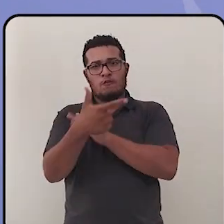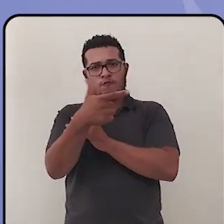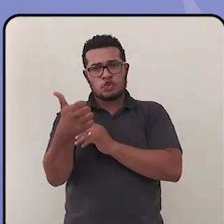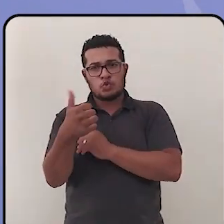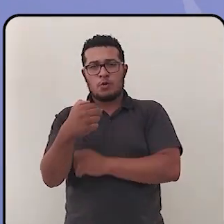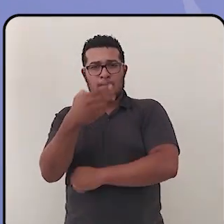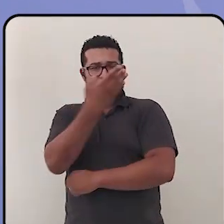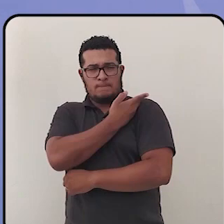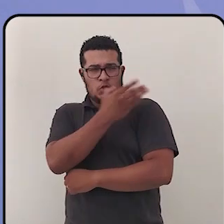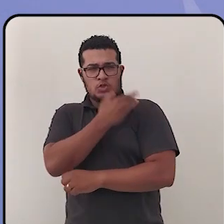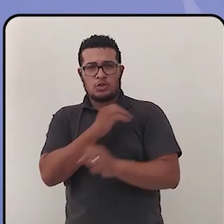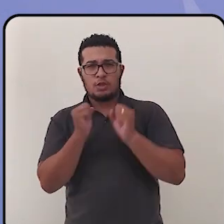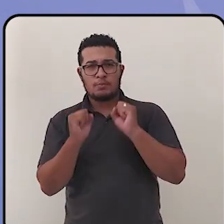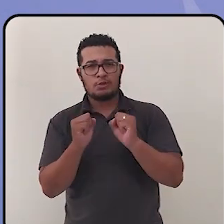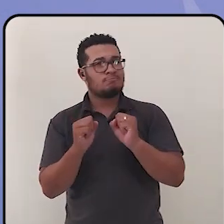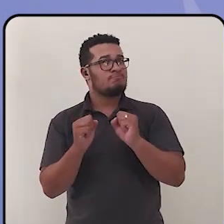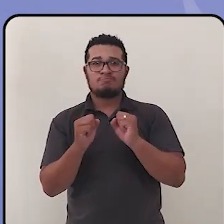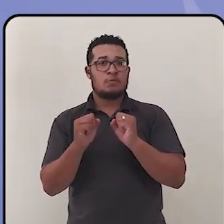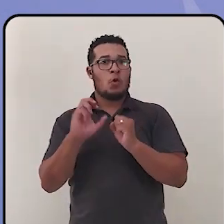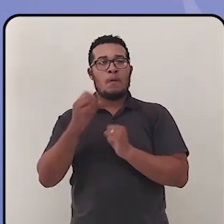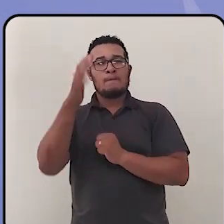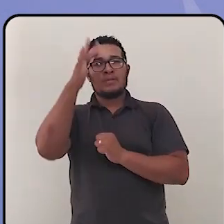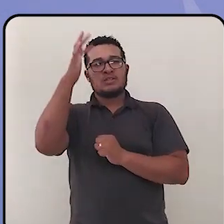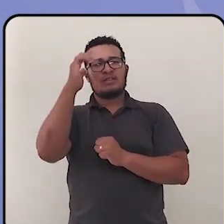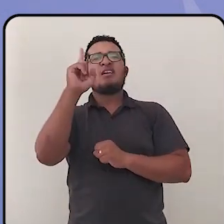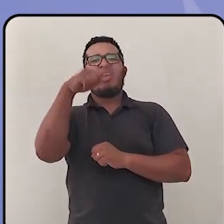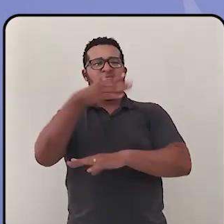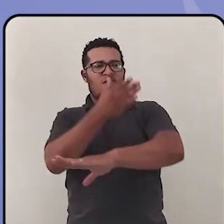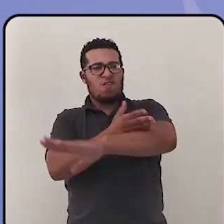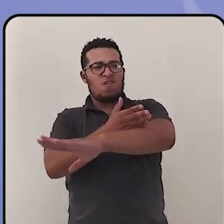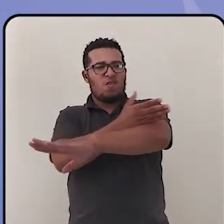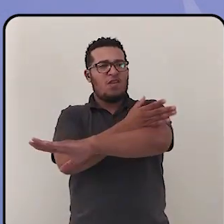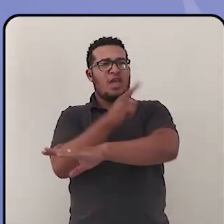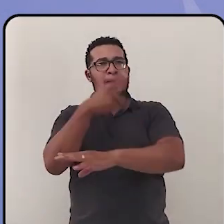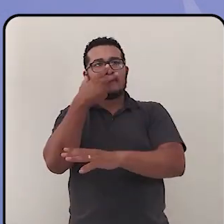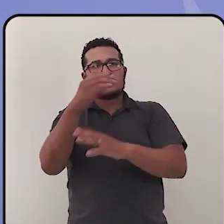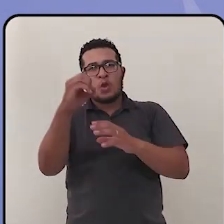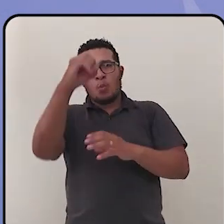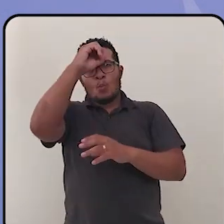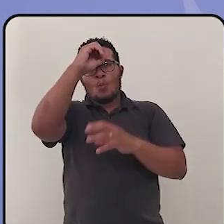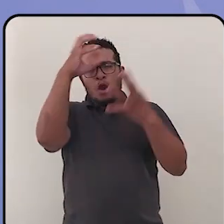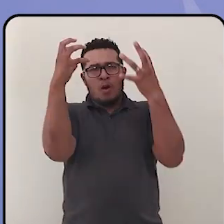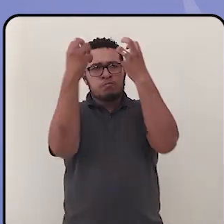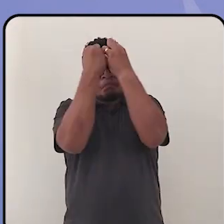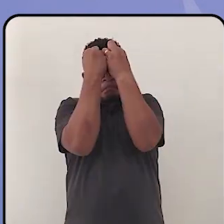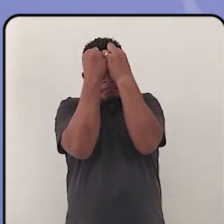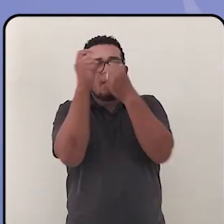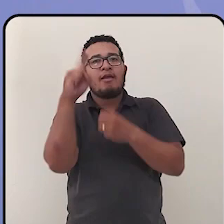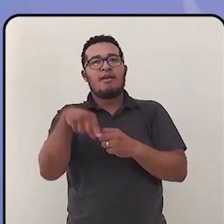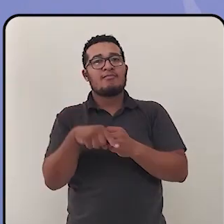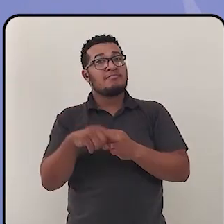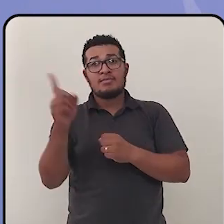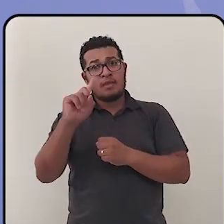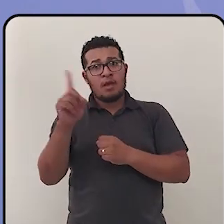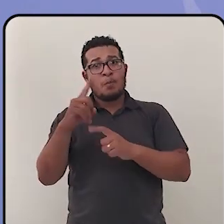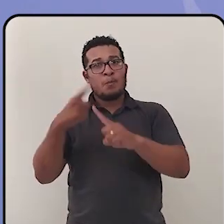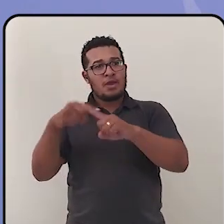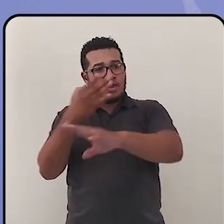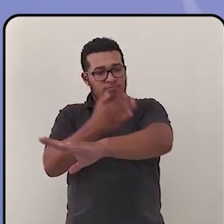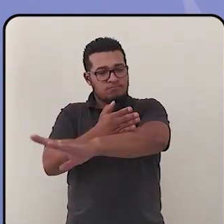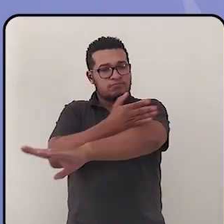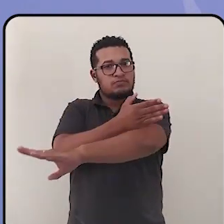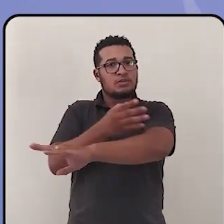preconceito com o passado mas não podemos achar realmente que idade média era um período de trevas claro que não foi andar de